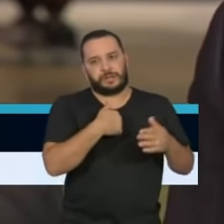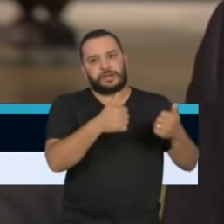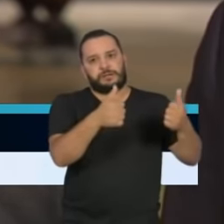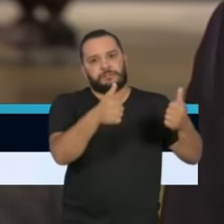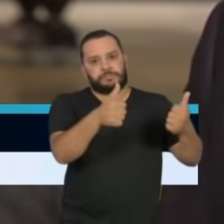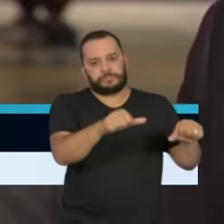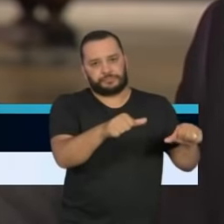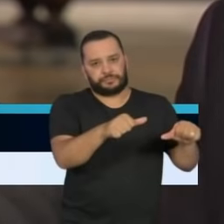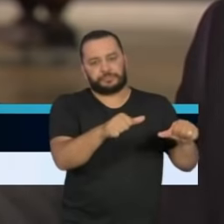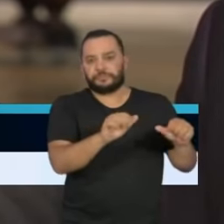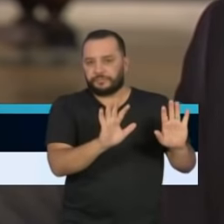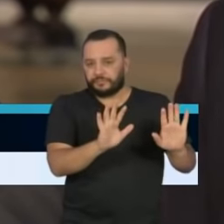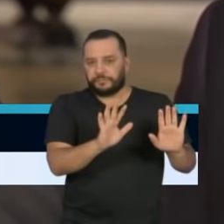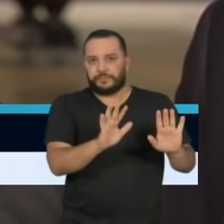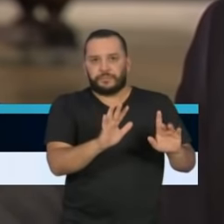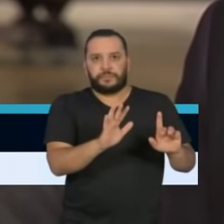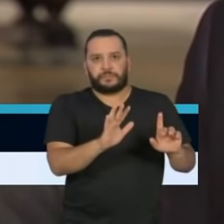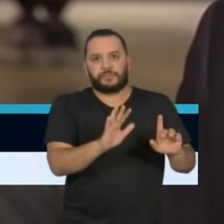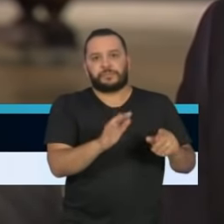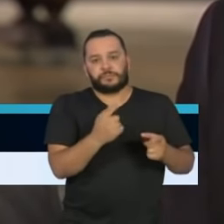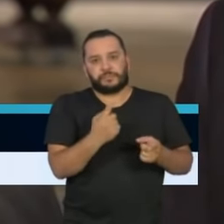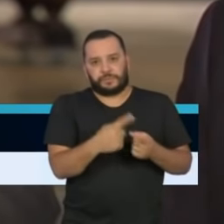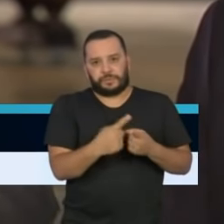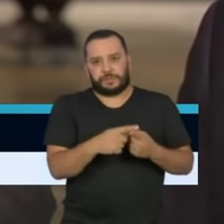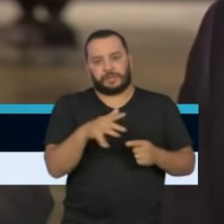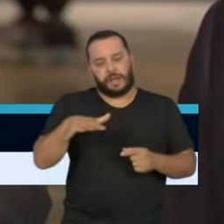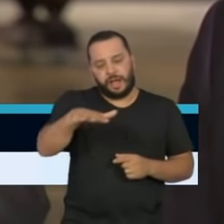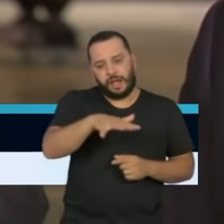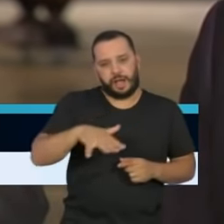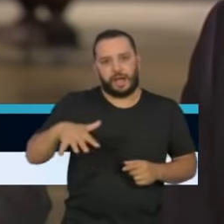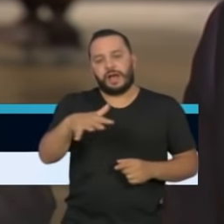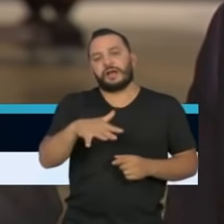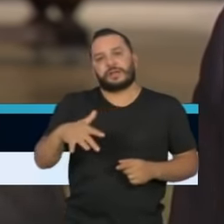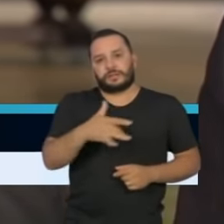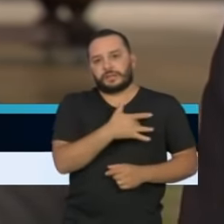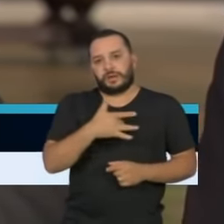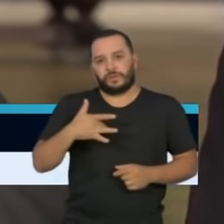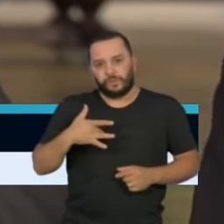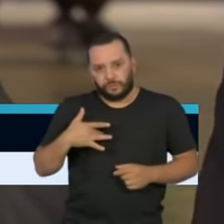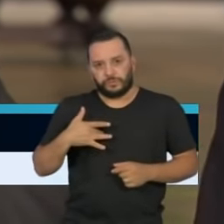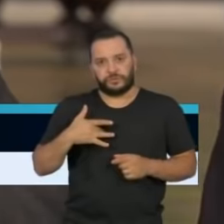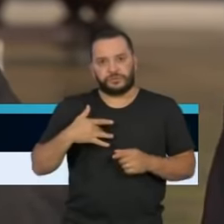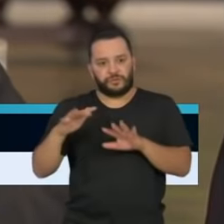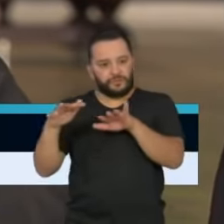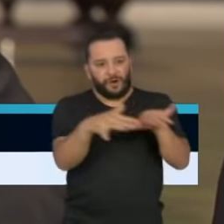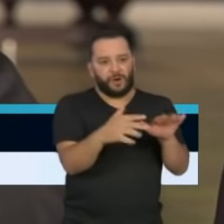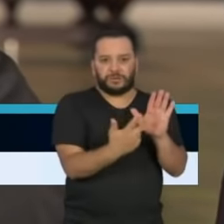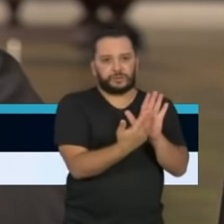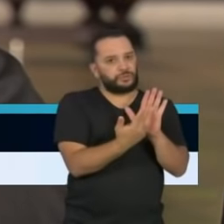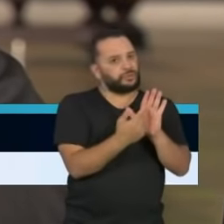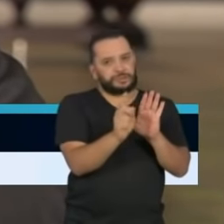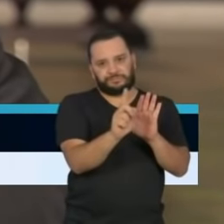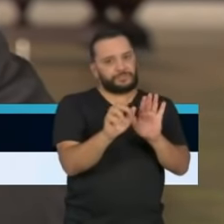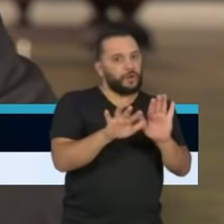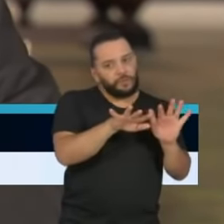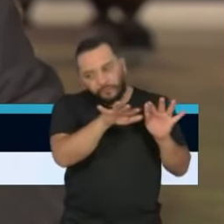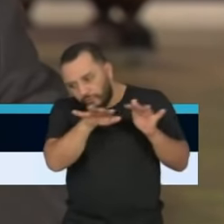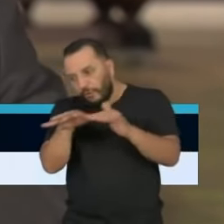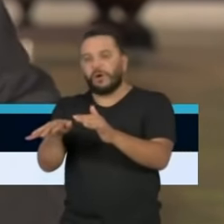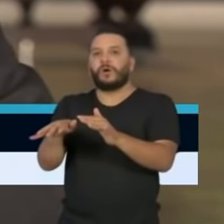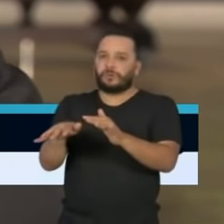ter uma folga nos serviços de saúde, no sentido de os profissionais, enfim, toda a estrutura